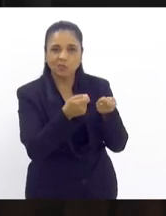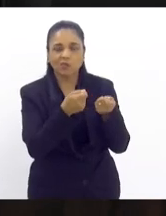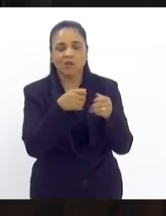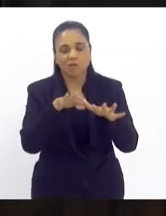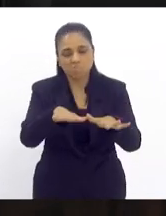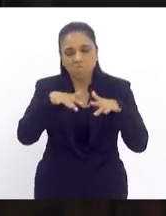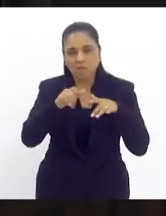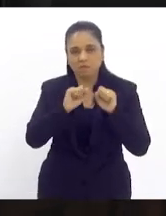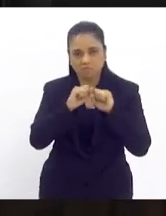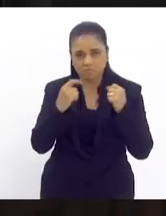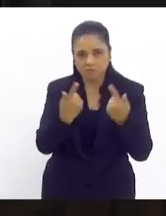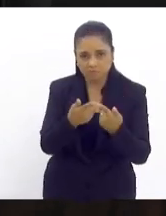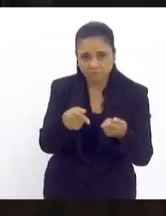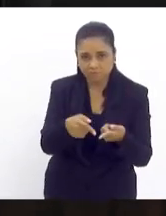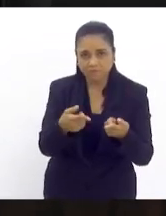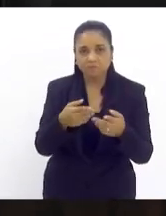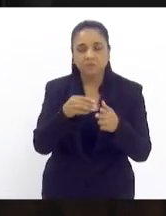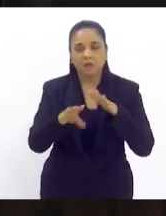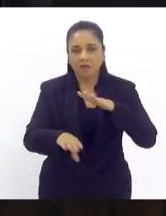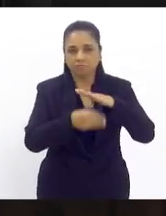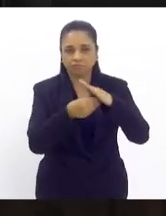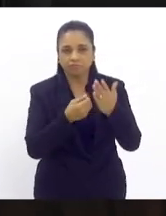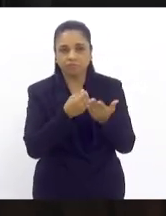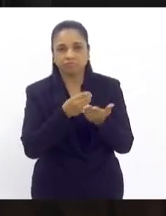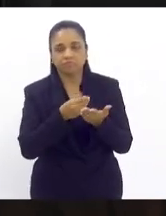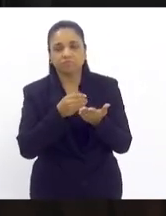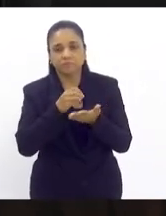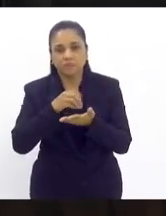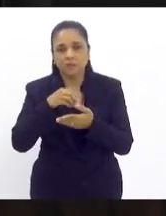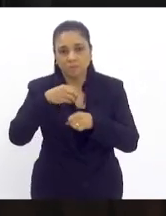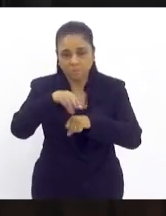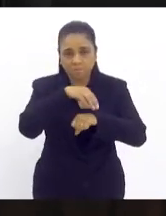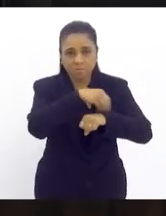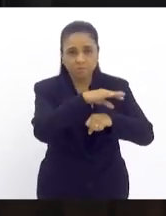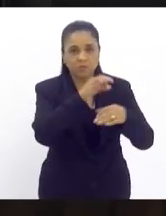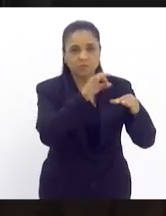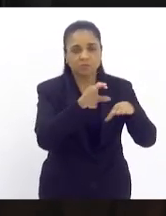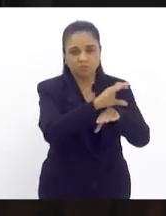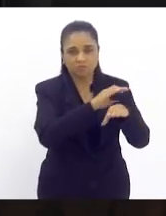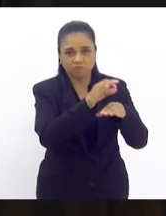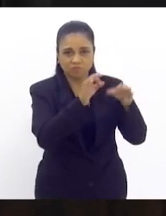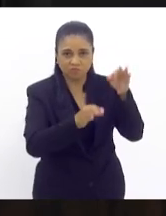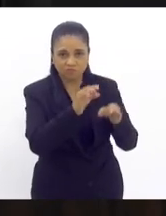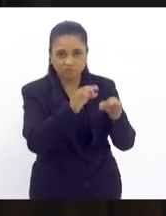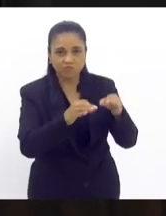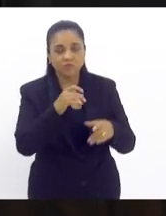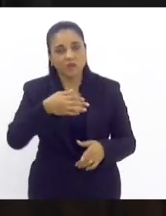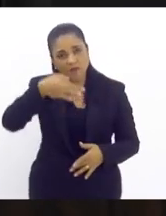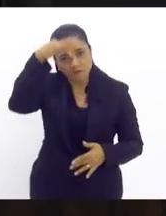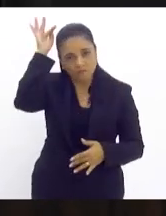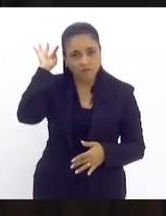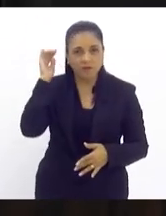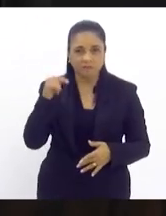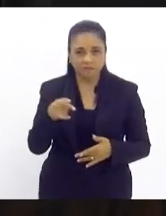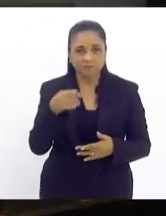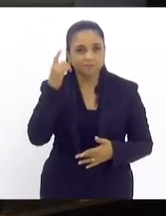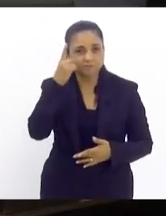plenário. Para emitir parecer pela Comissão de Constituição e Justiça, deputado Fred Pacheco.